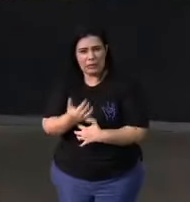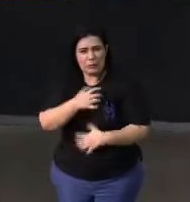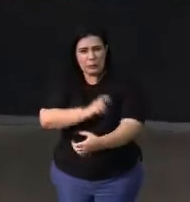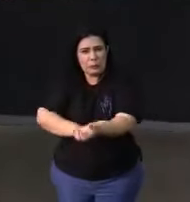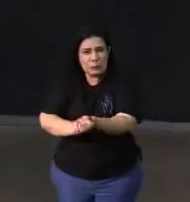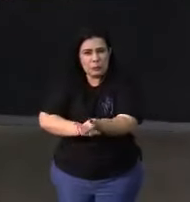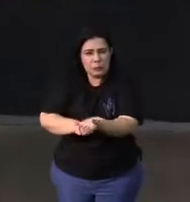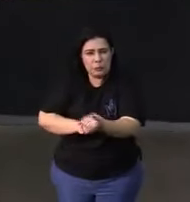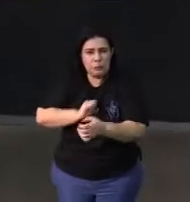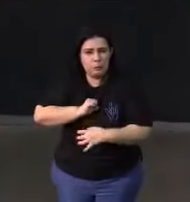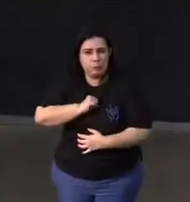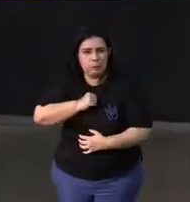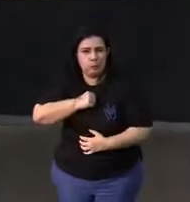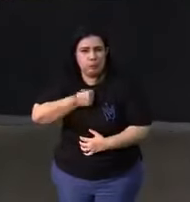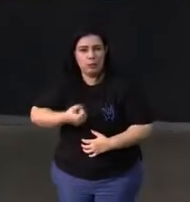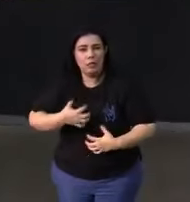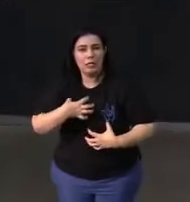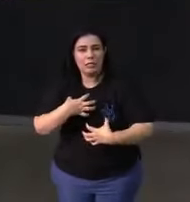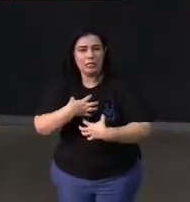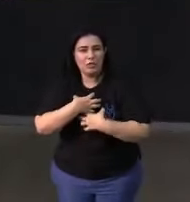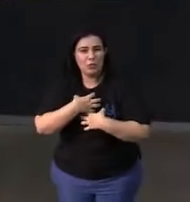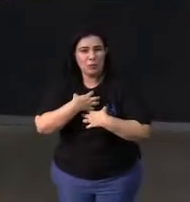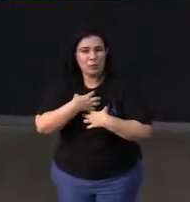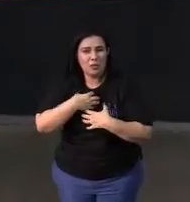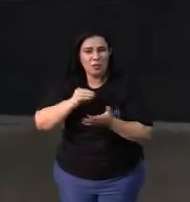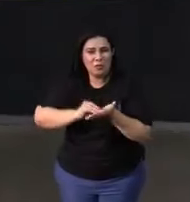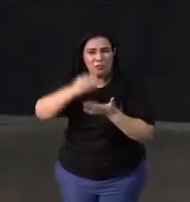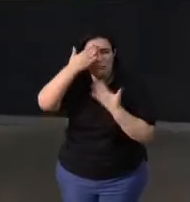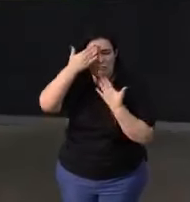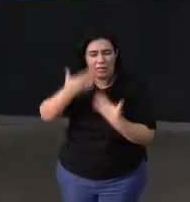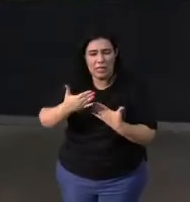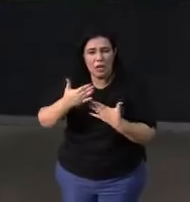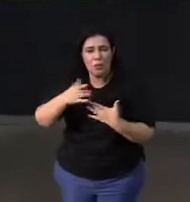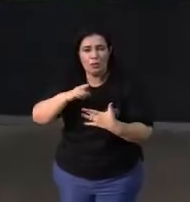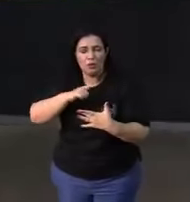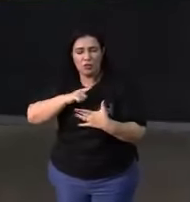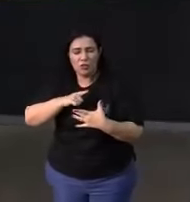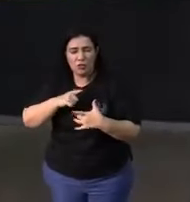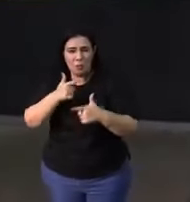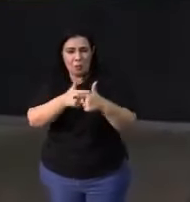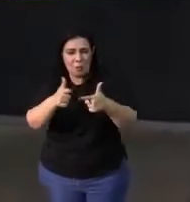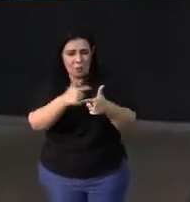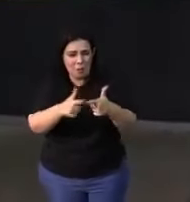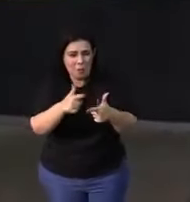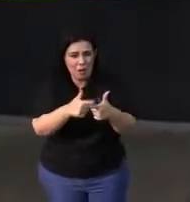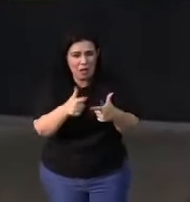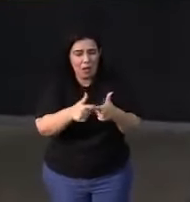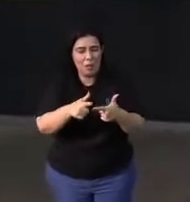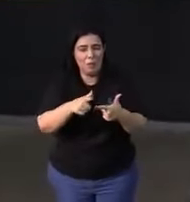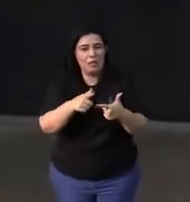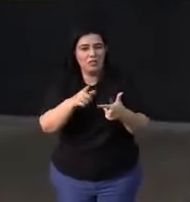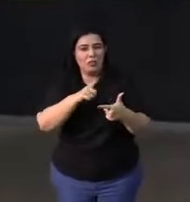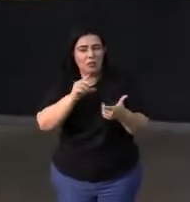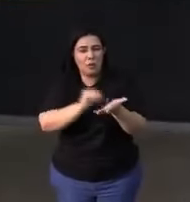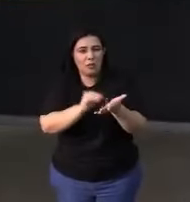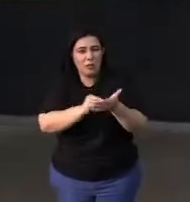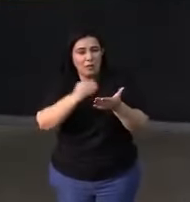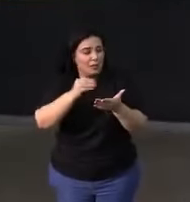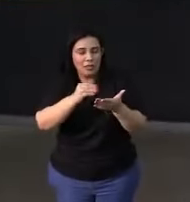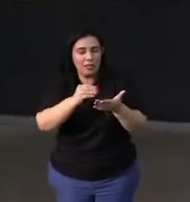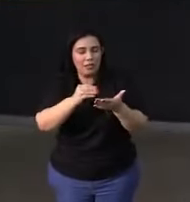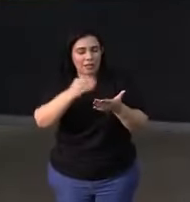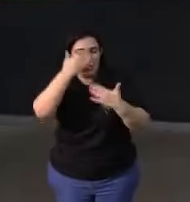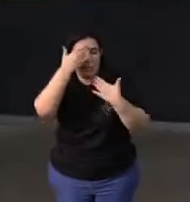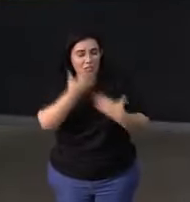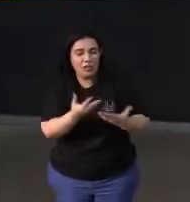pelo sentimento de ingratidão. Quando ele passava por uma cova e saía dela, ele deixava toda a ingratidão para trás,